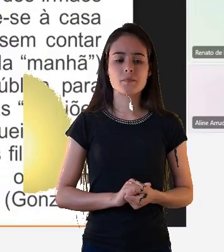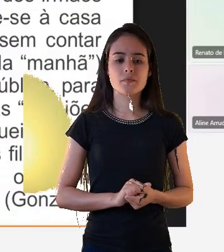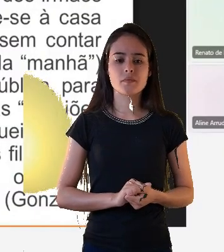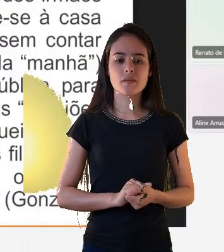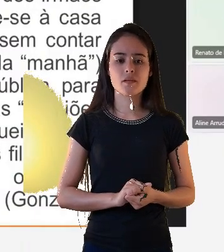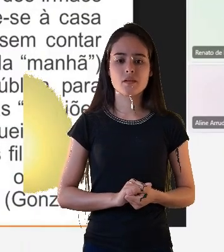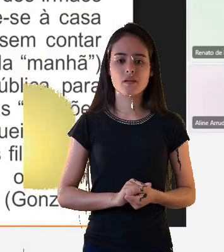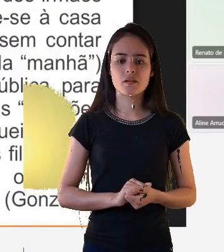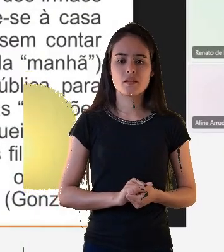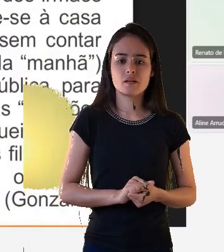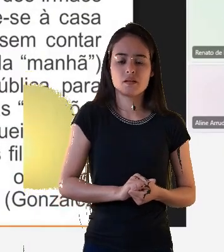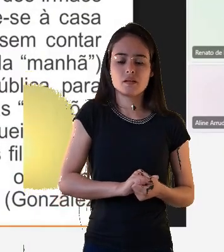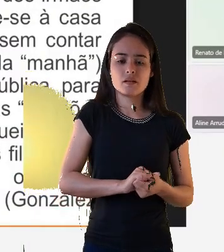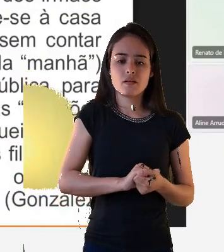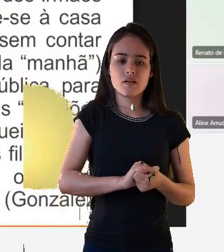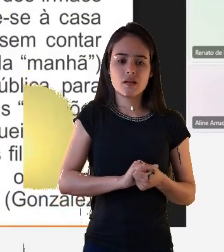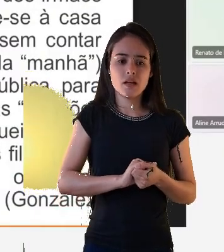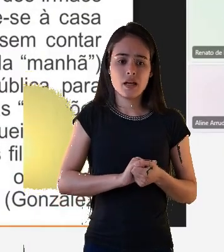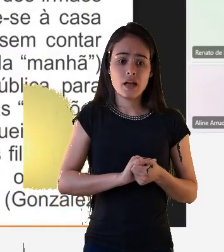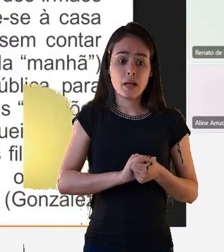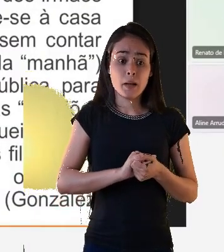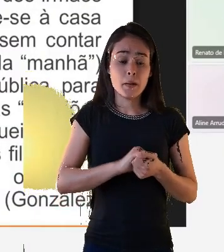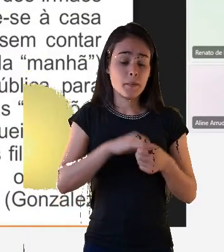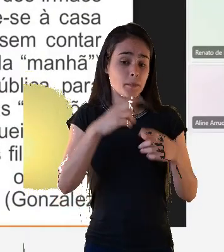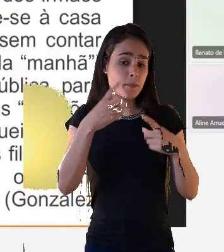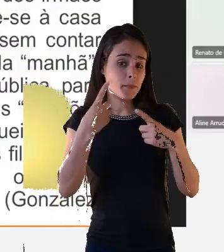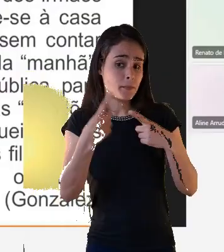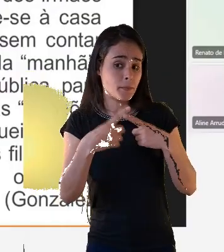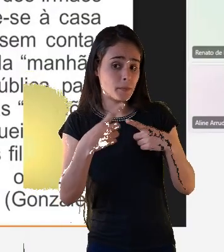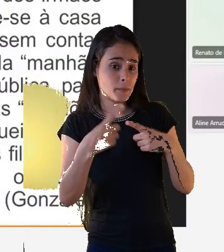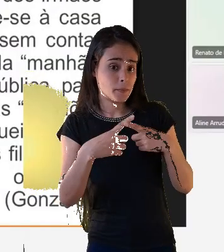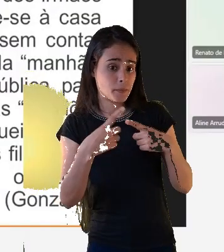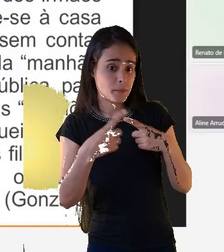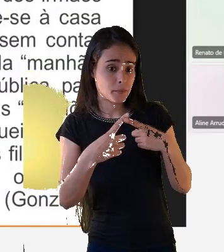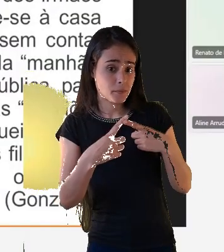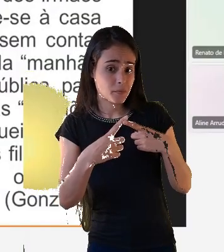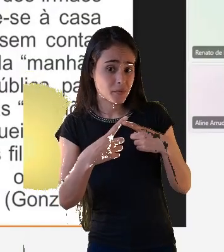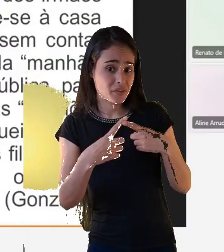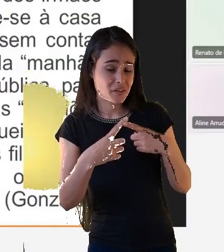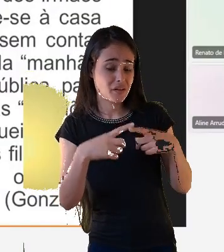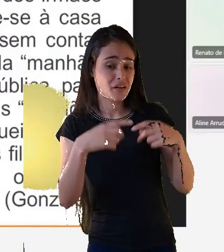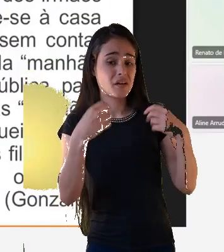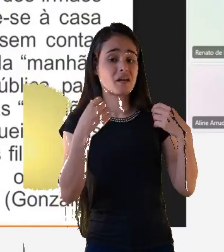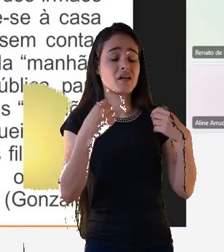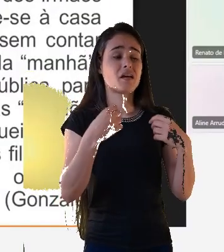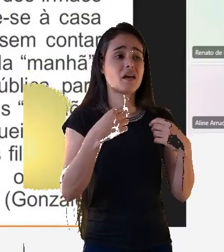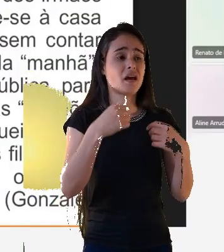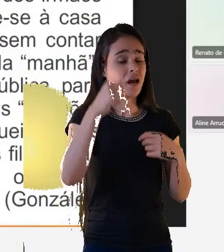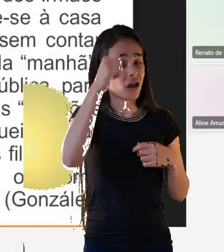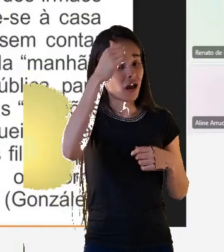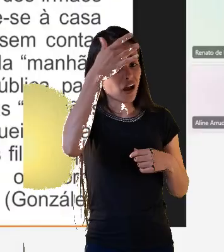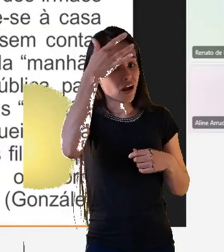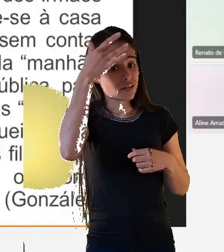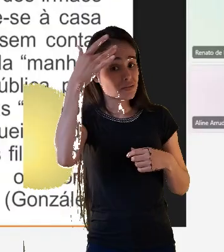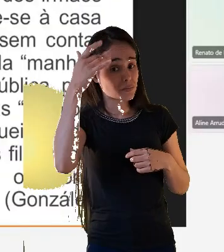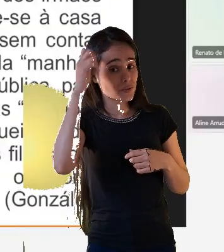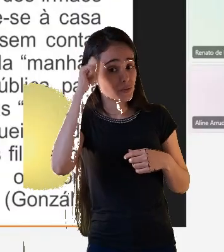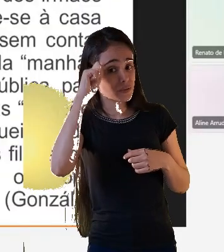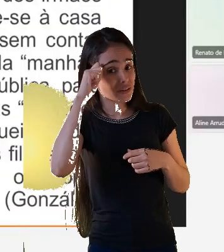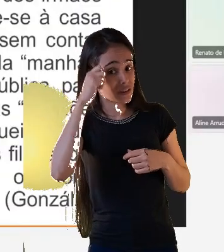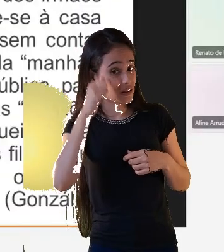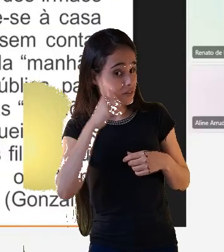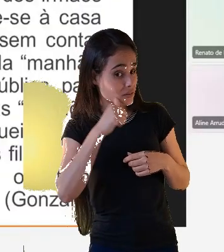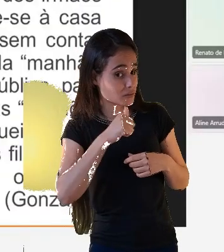né? Então diz o seguinte: tudo isso é acrescido pelo problema da dupla jornada que ela, mais do que ninguém, tem